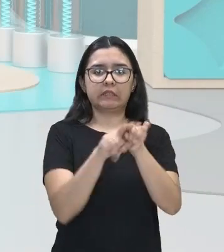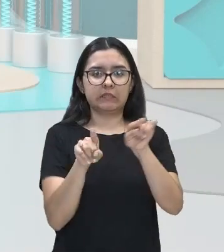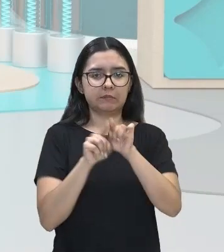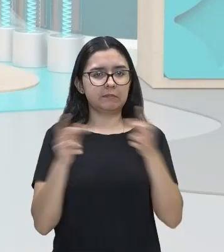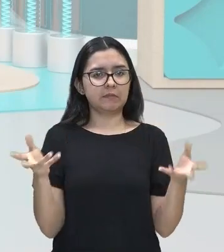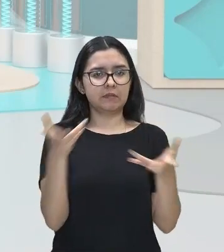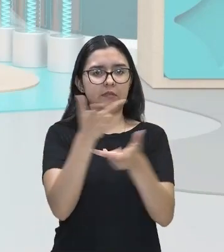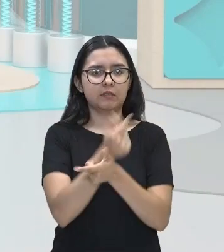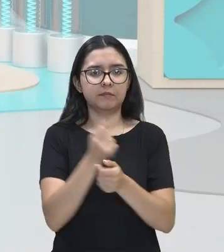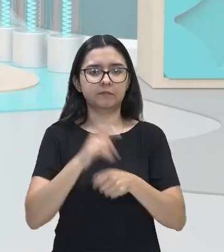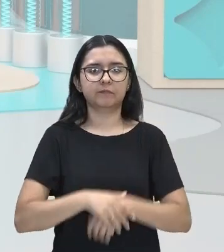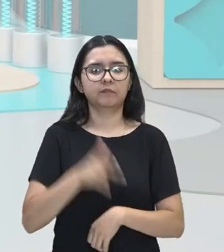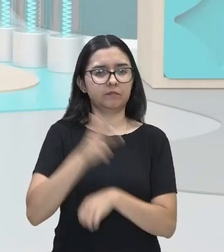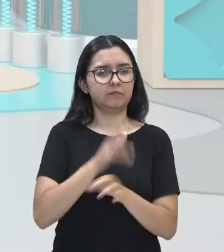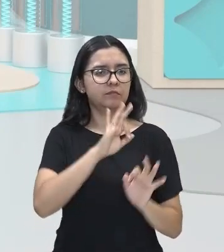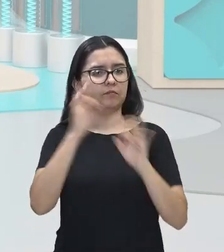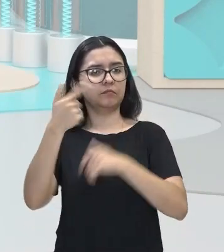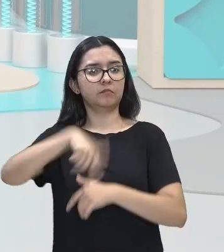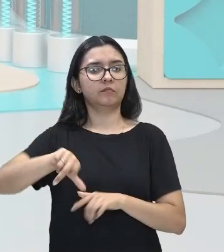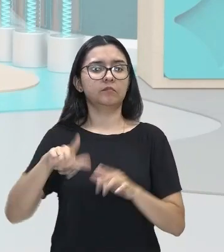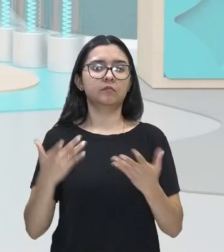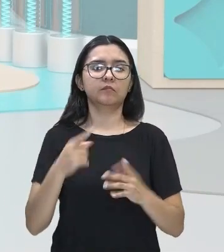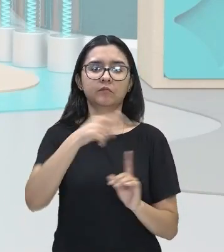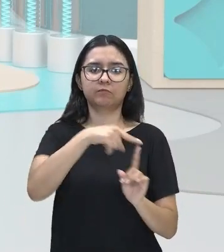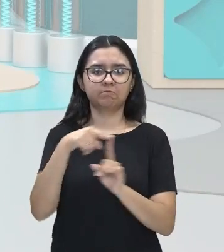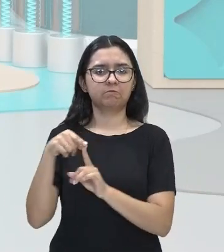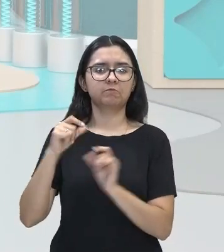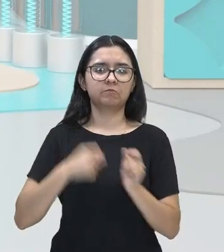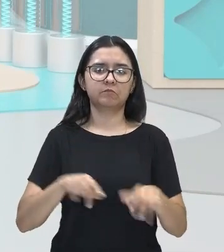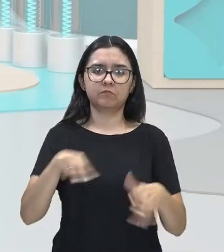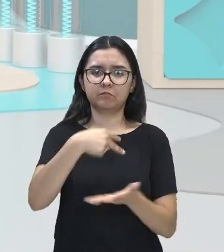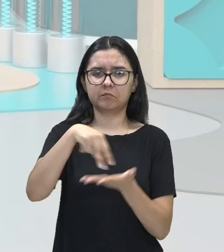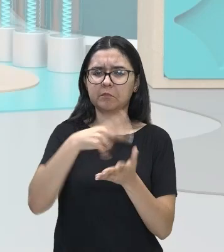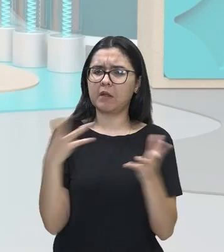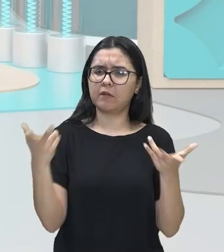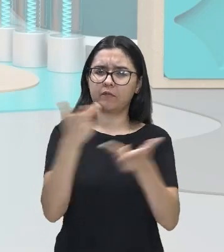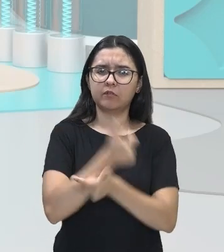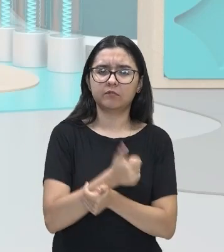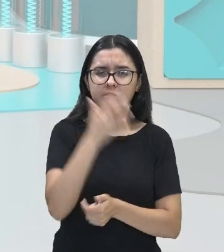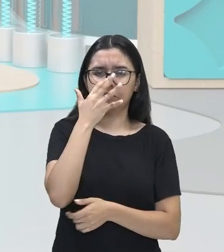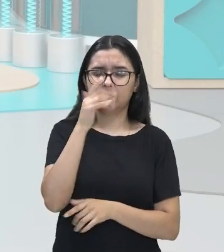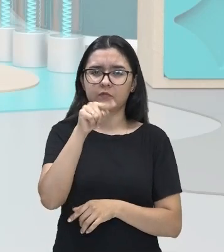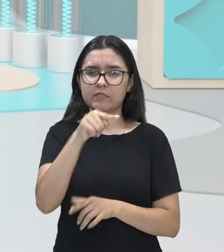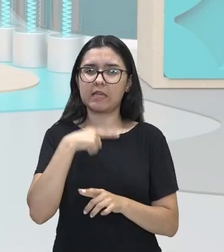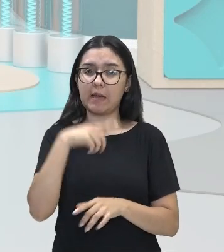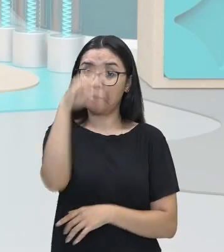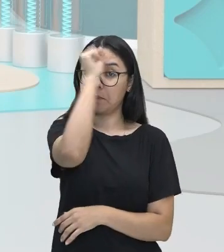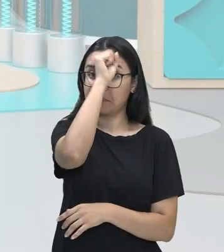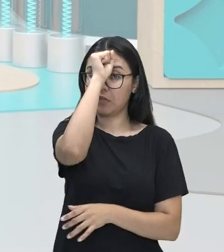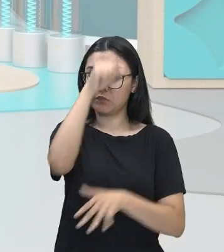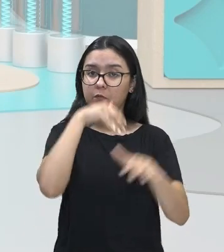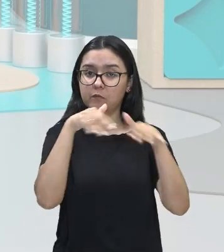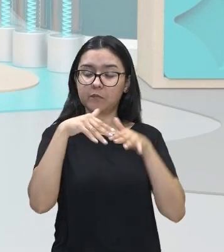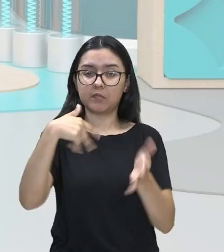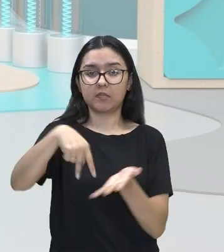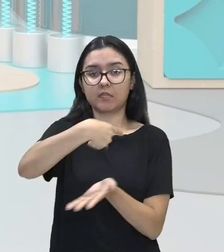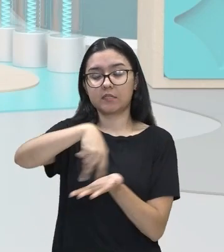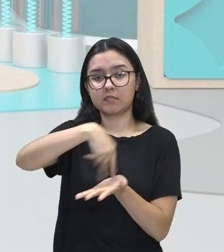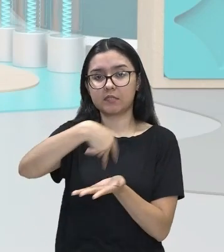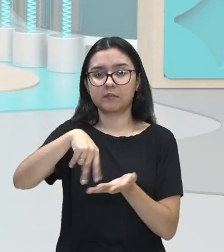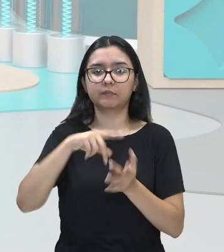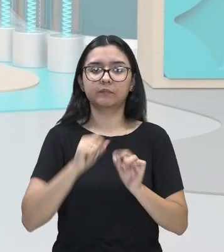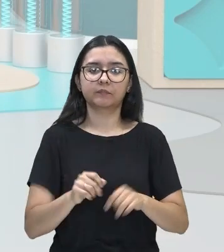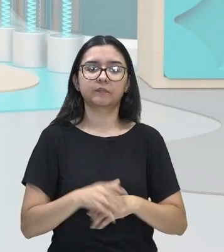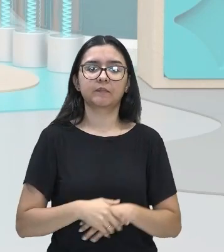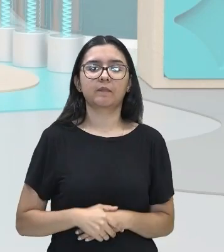o vídeo vai recomeçar. Esse é o estilo maravilhoso e encantador. Quando você aprende a dançar a salsa, a